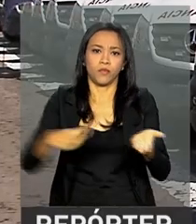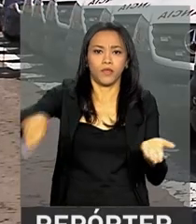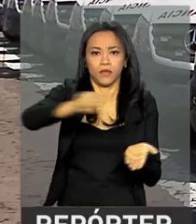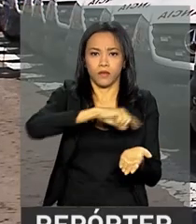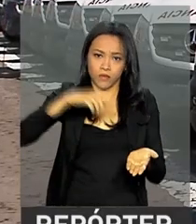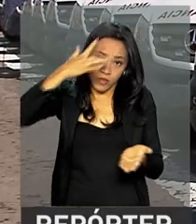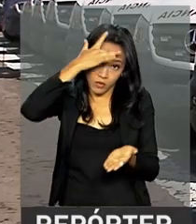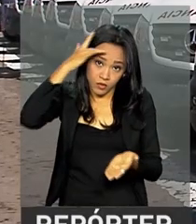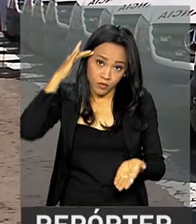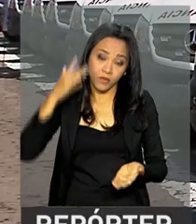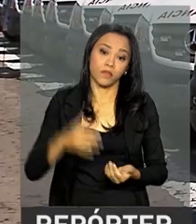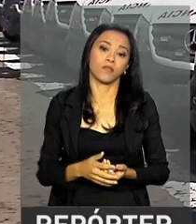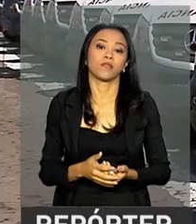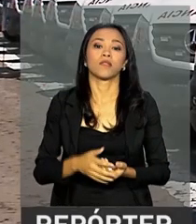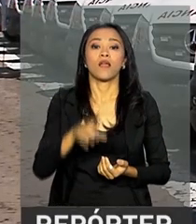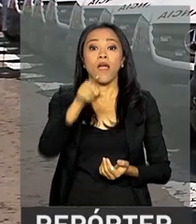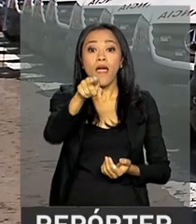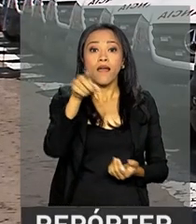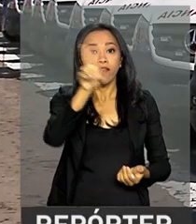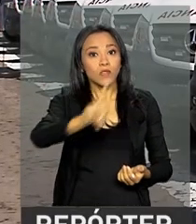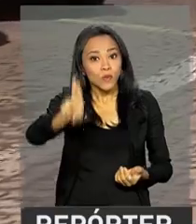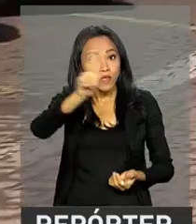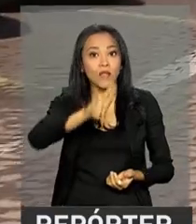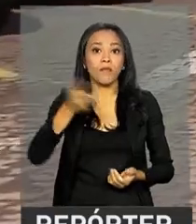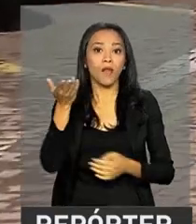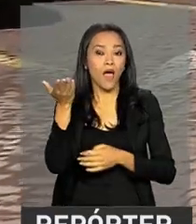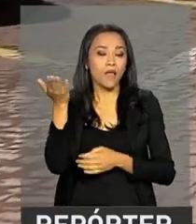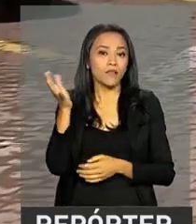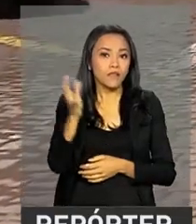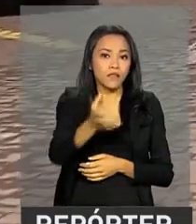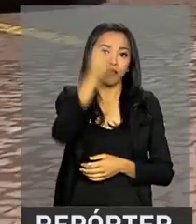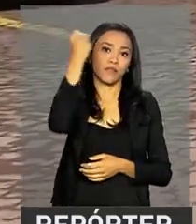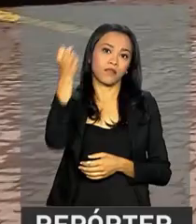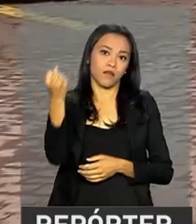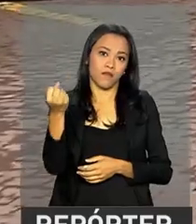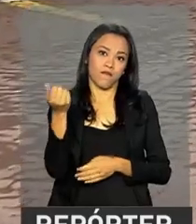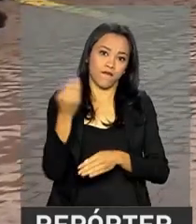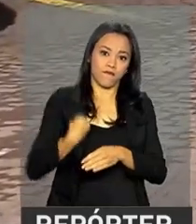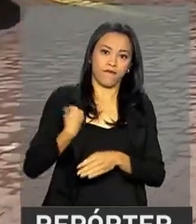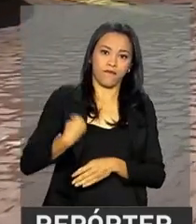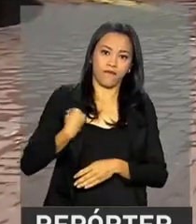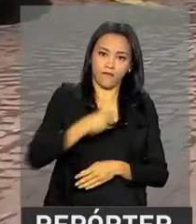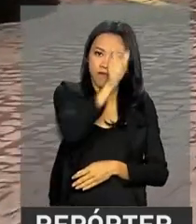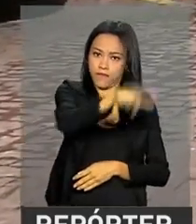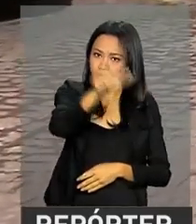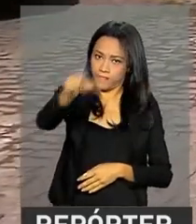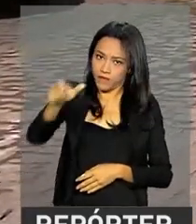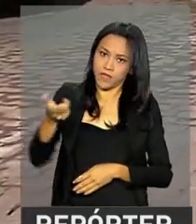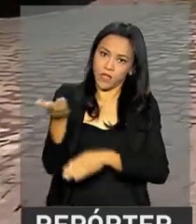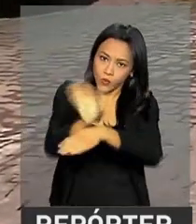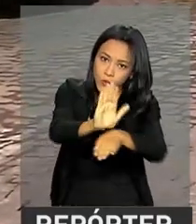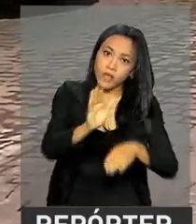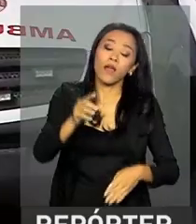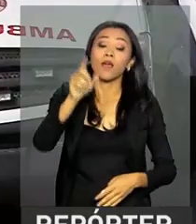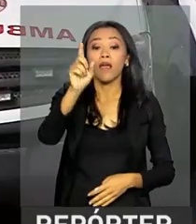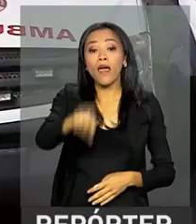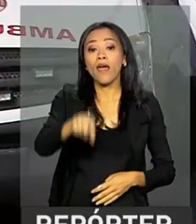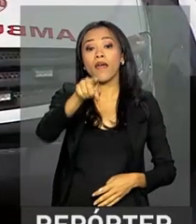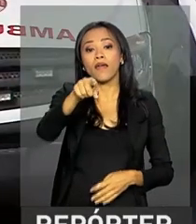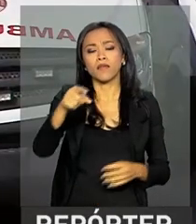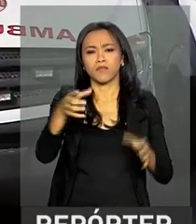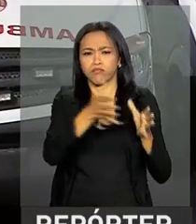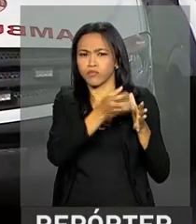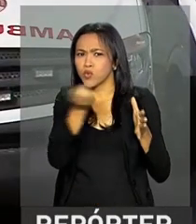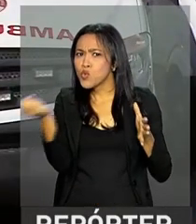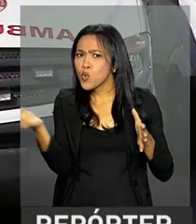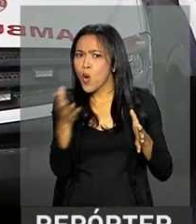elas serão usadas para salvar vidas são 225 ambulâncias para o serviço de atendimento móvel de urgência uma frota